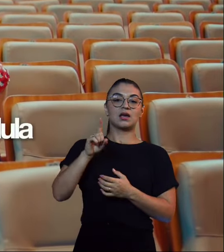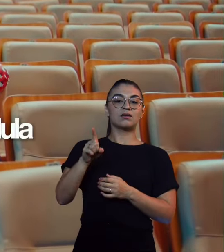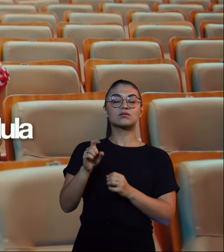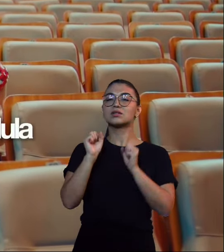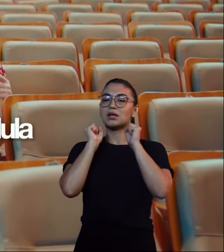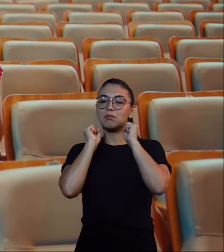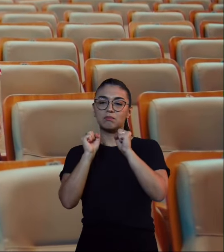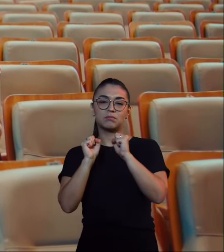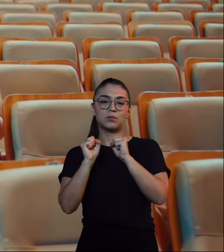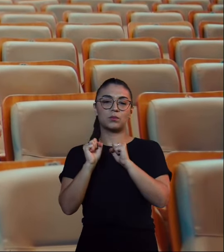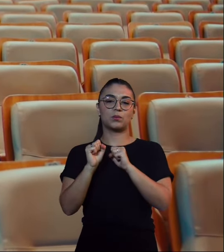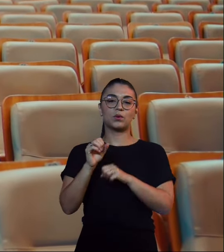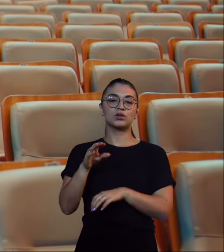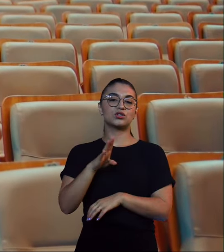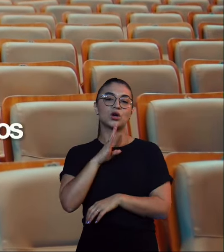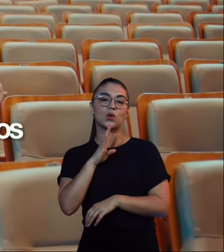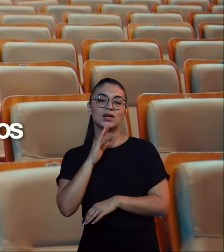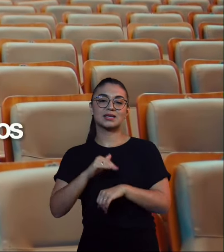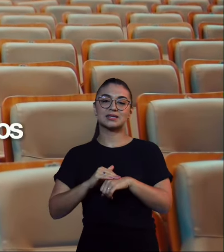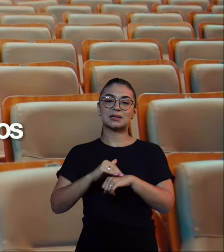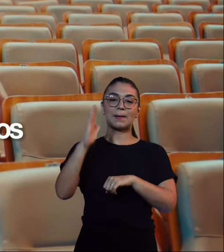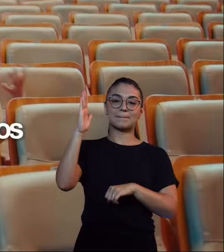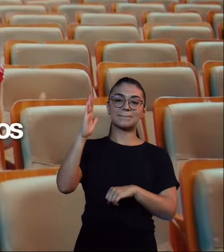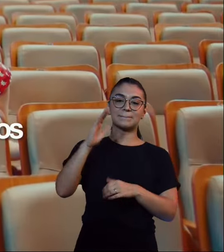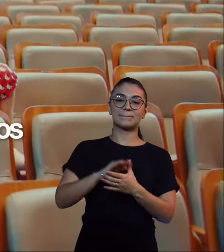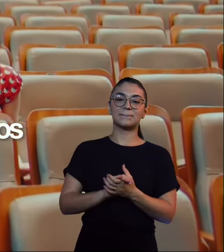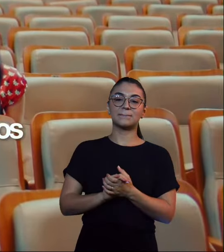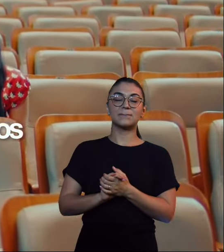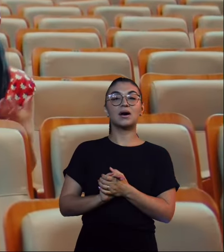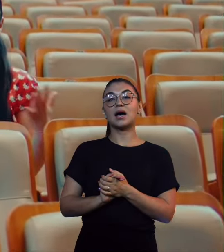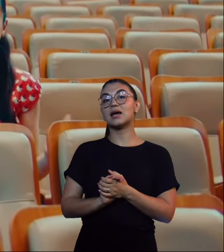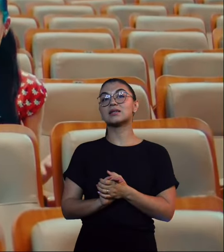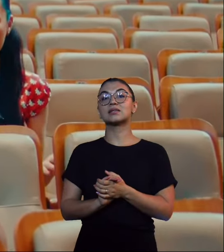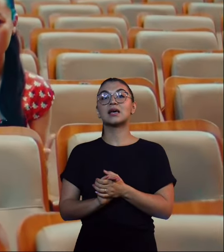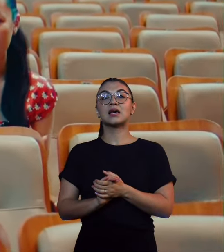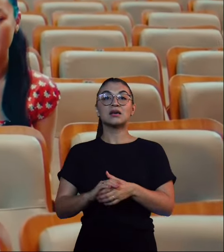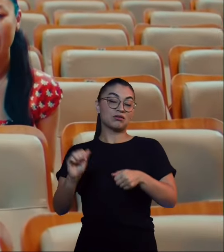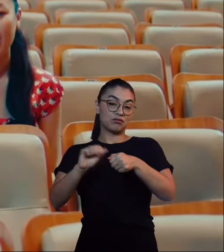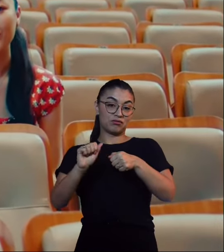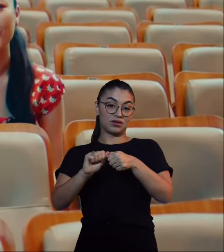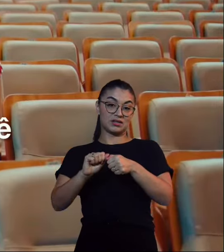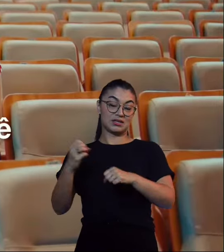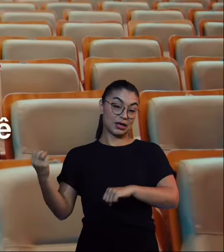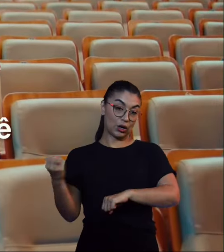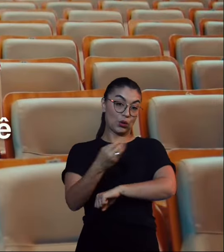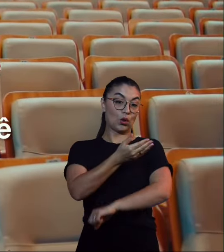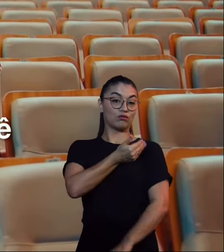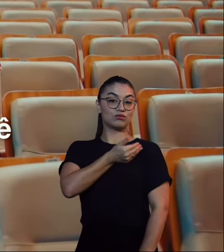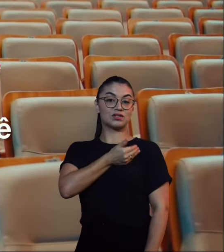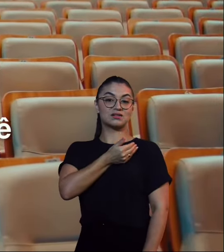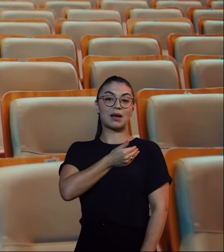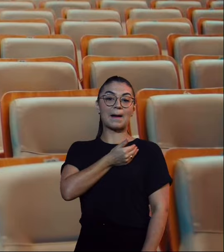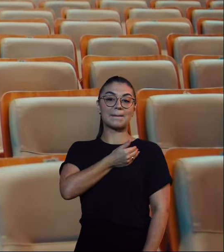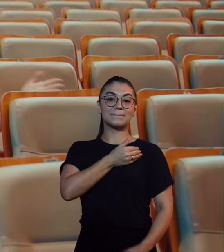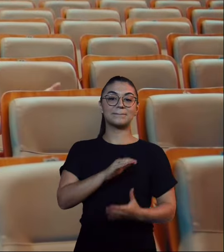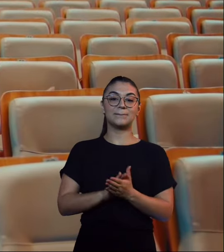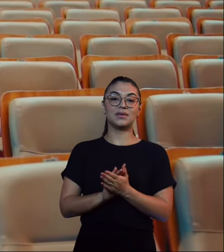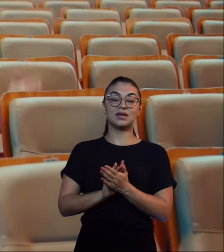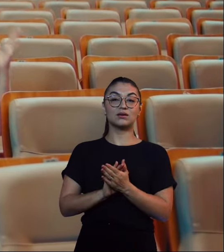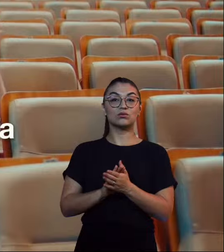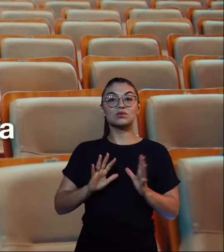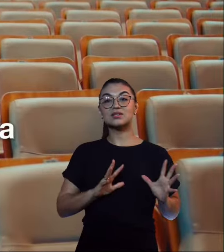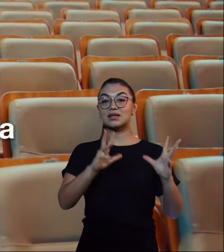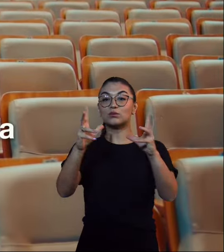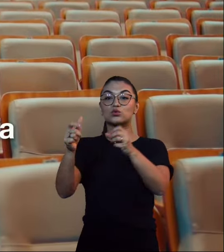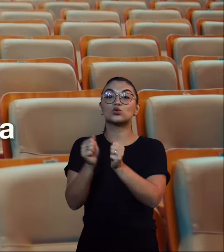participar de célula, de cultos menores e até realmente fazer amigos novos e estar com a sua galera. Então a gente quer convidar você para, além de ser o ano,